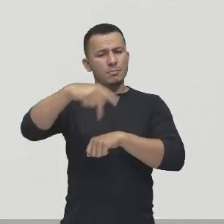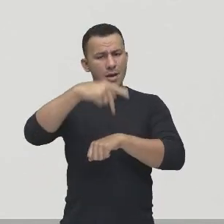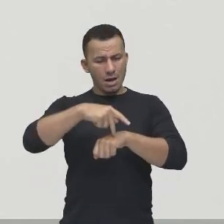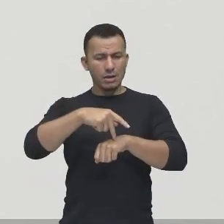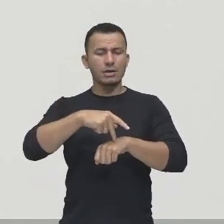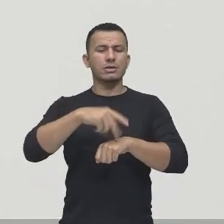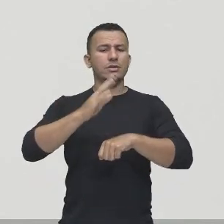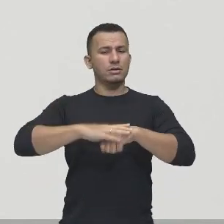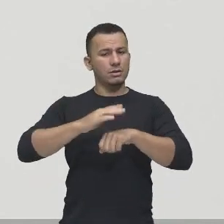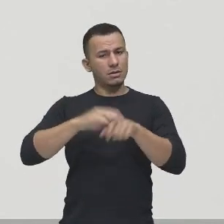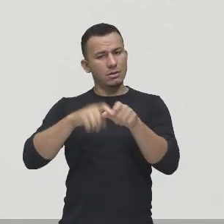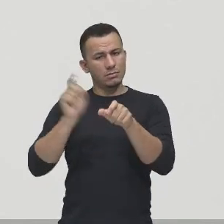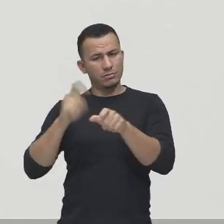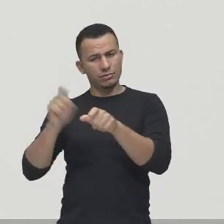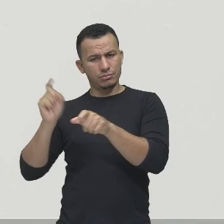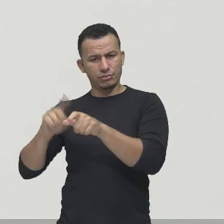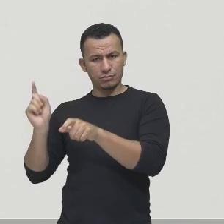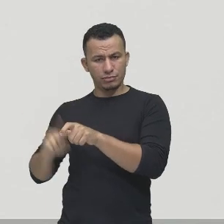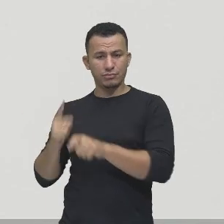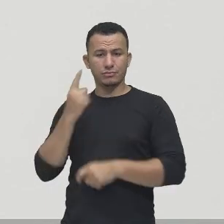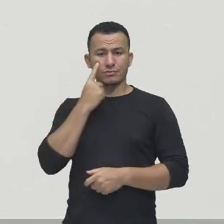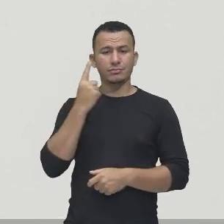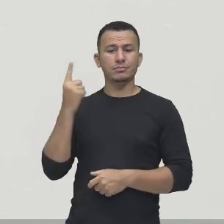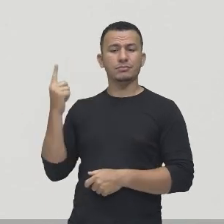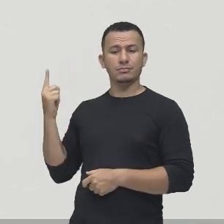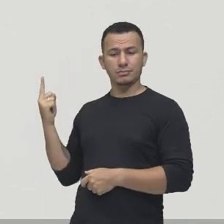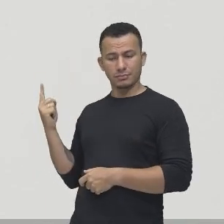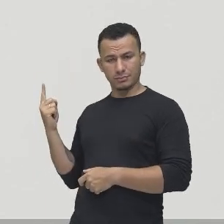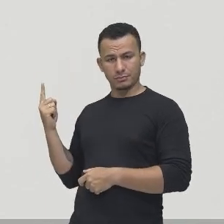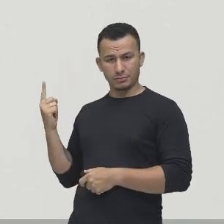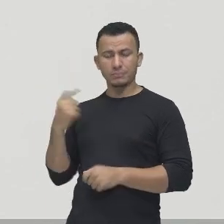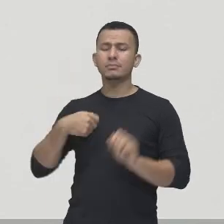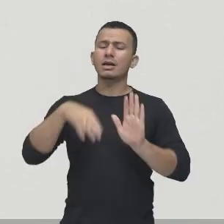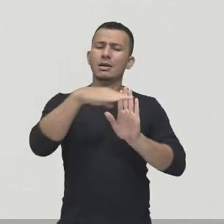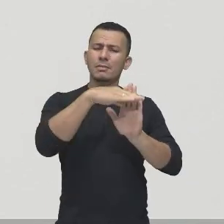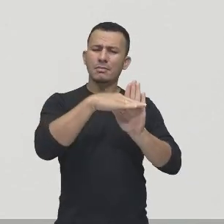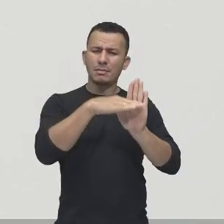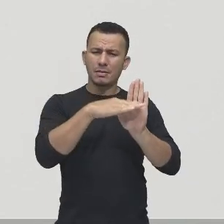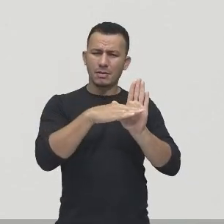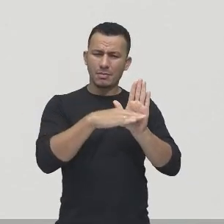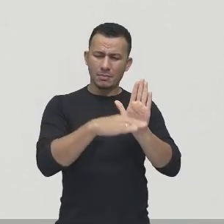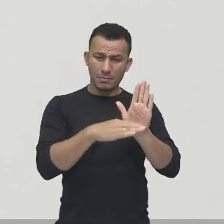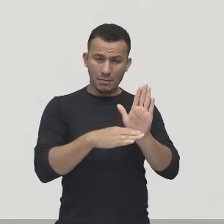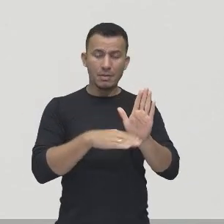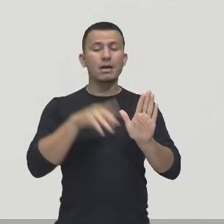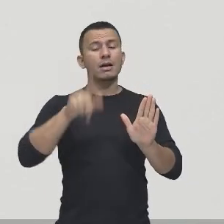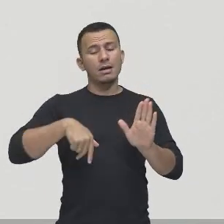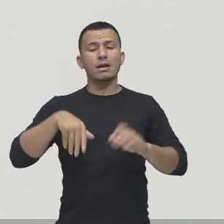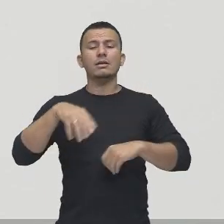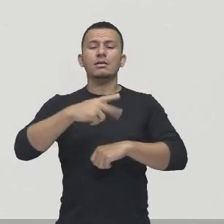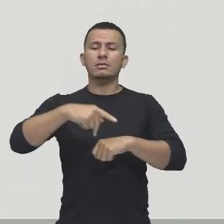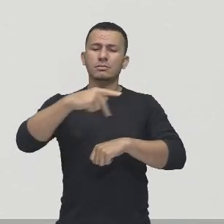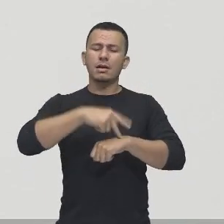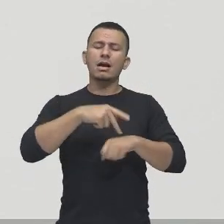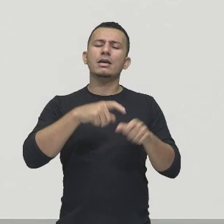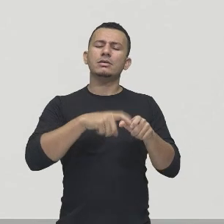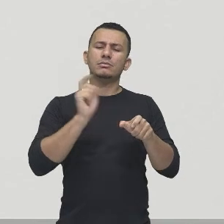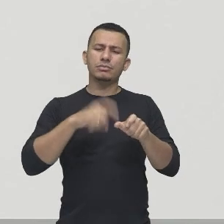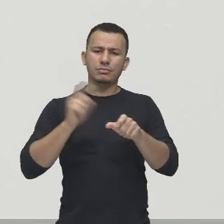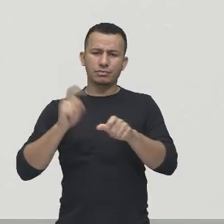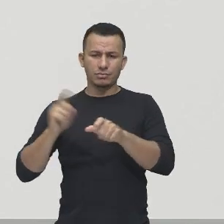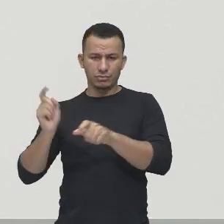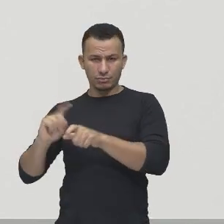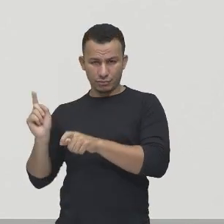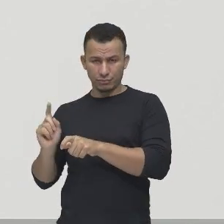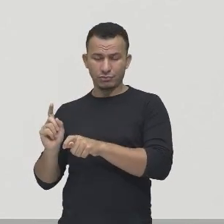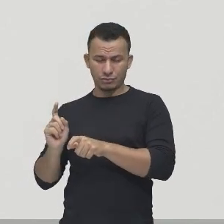depois da separação. A Eslovênia, a Croácia, a Macedônia, a Bósnia e Herzegovina, a Sérvia e Montenegro, que depois viraram